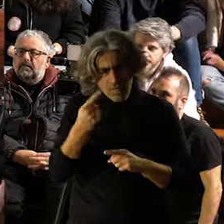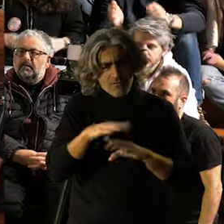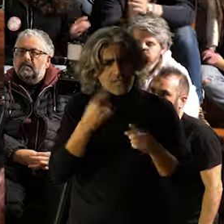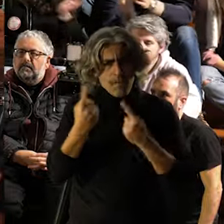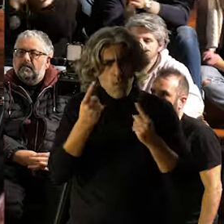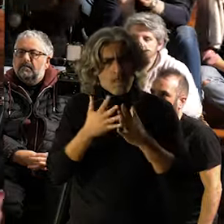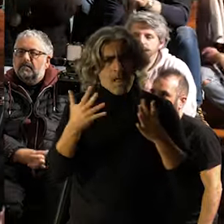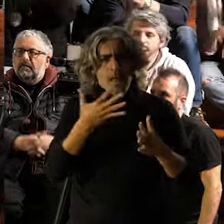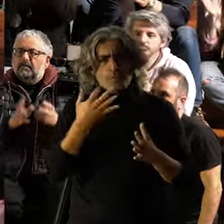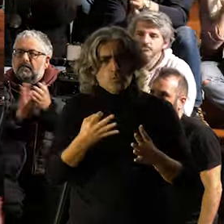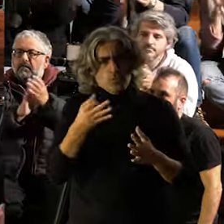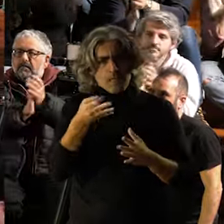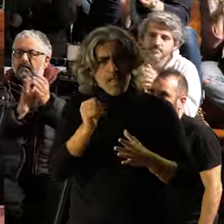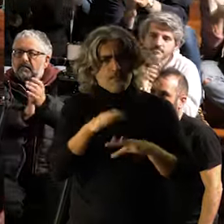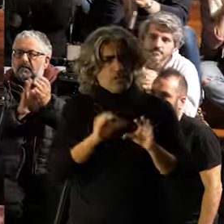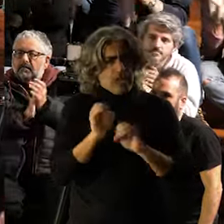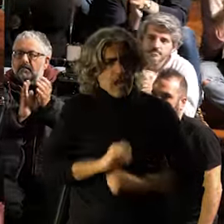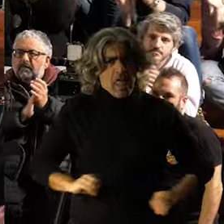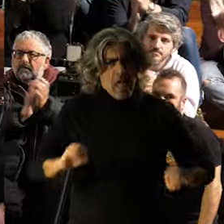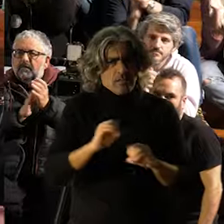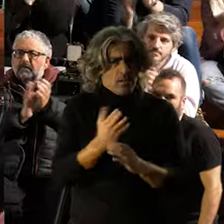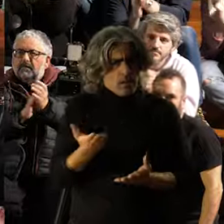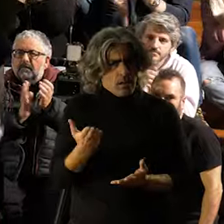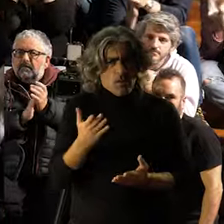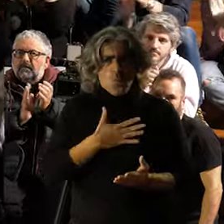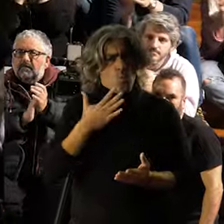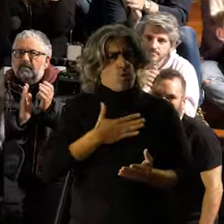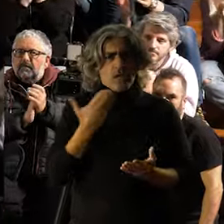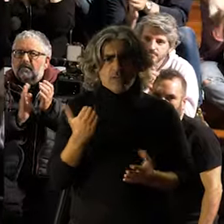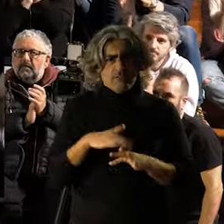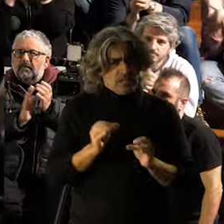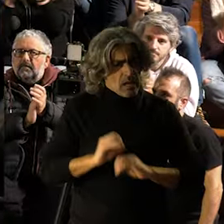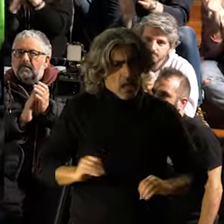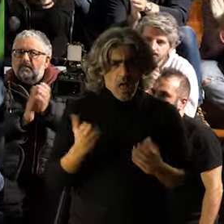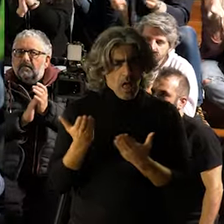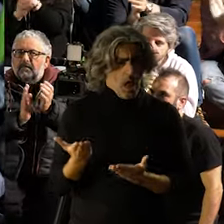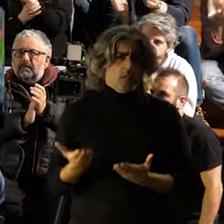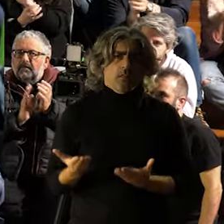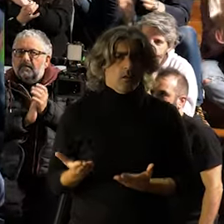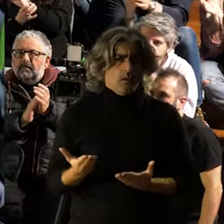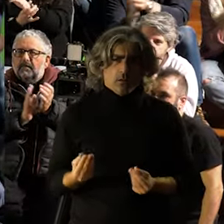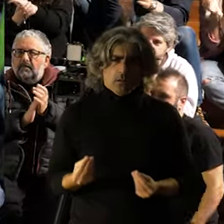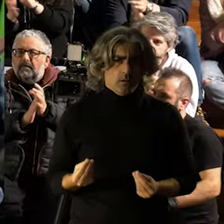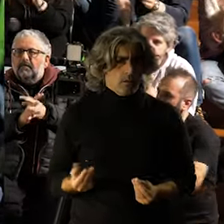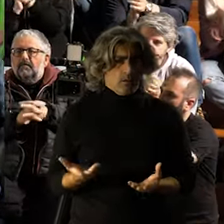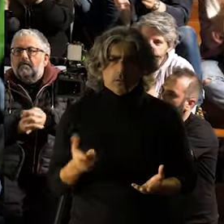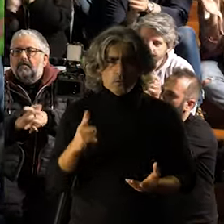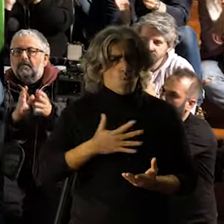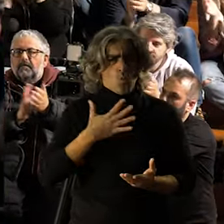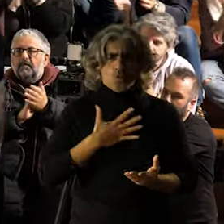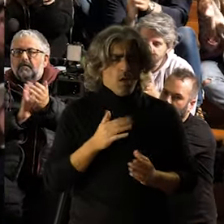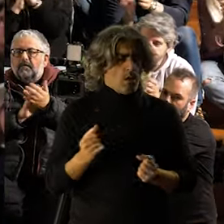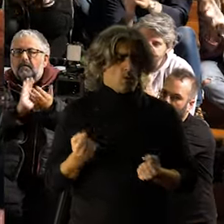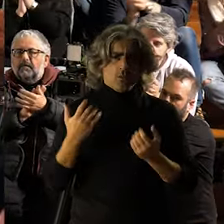maioria absoluta do PS não fez nada porque não quis fazer nada. Porque não quis